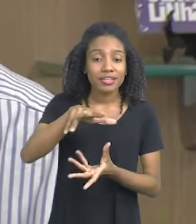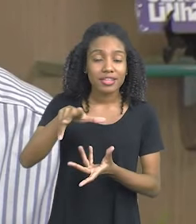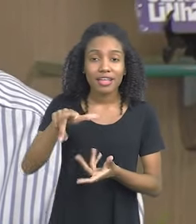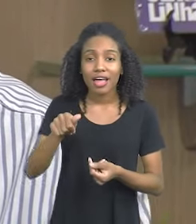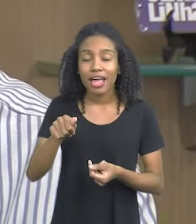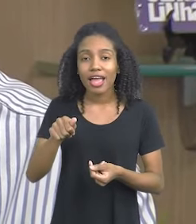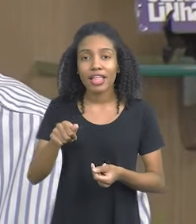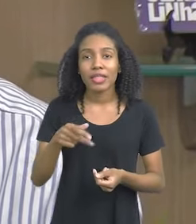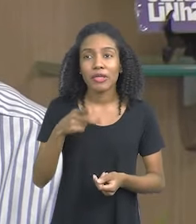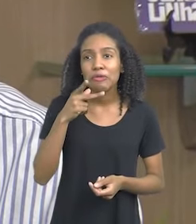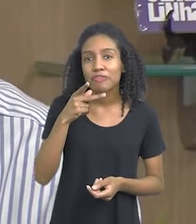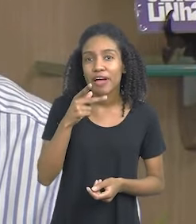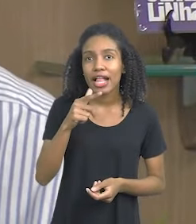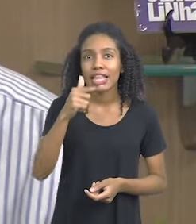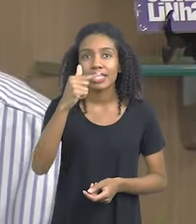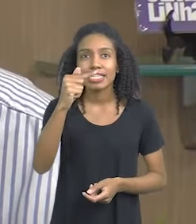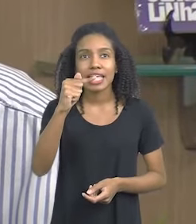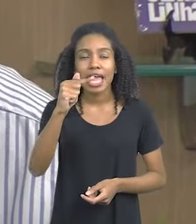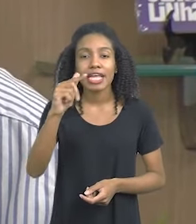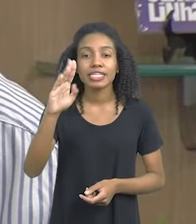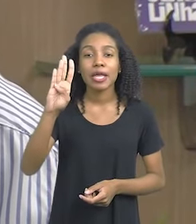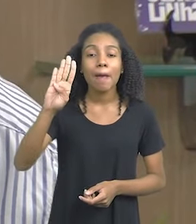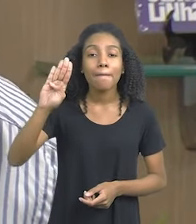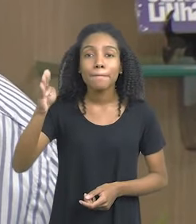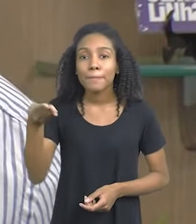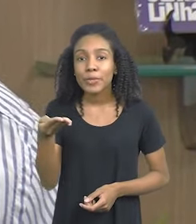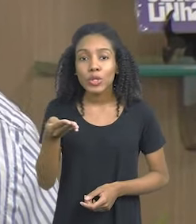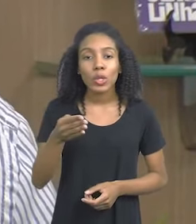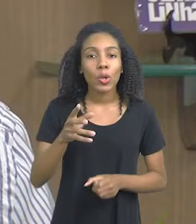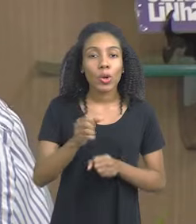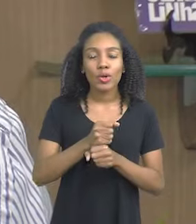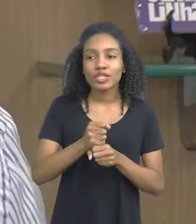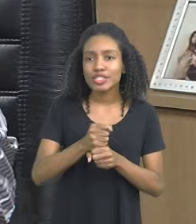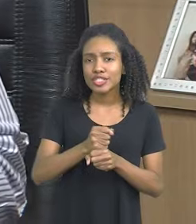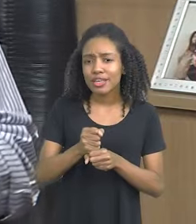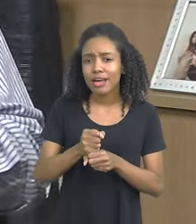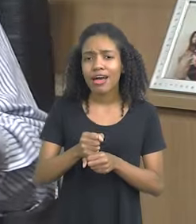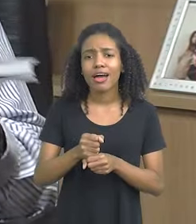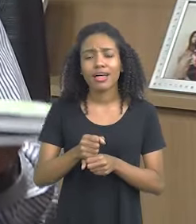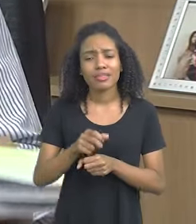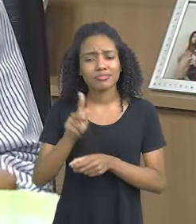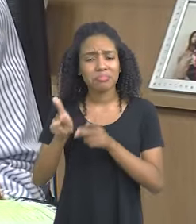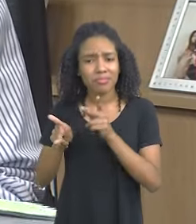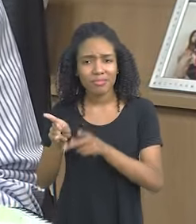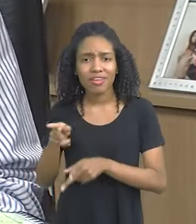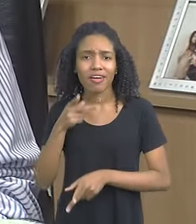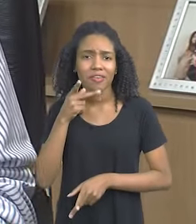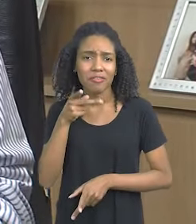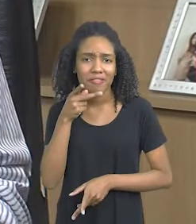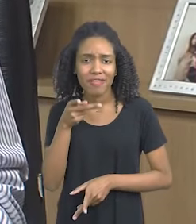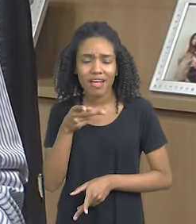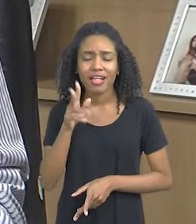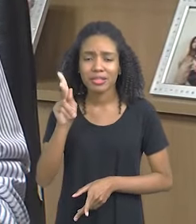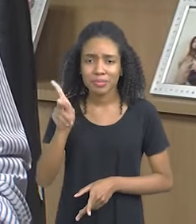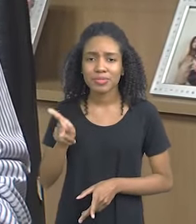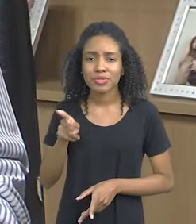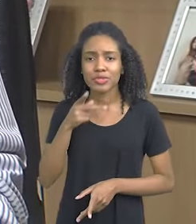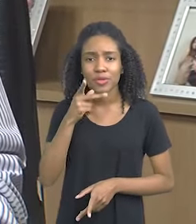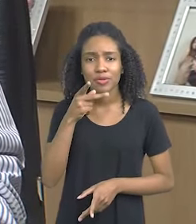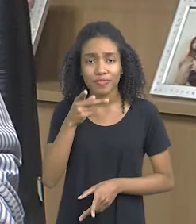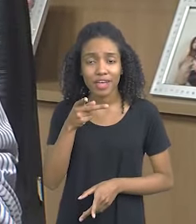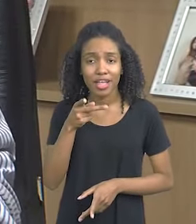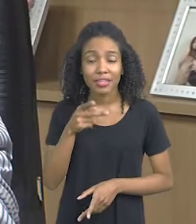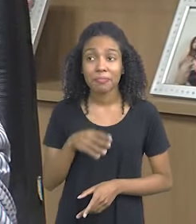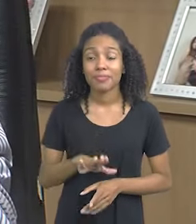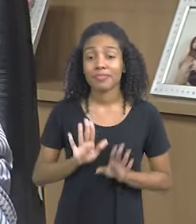a Terra tem não sei quantos bilhões de não sei o quê, e falam números, quem criou a matemática é o próprio Deus.